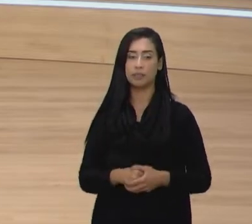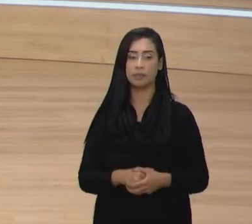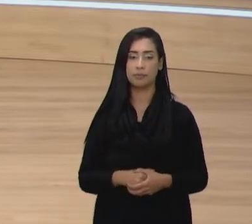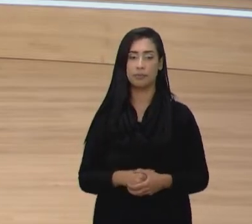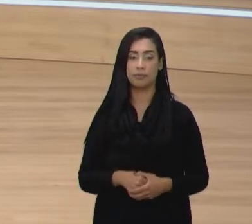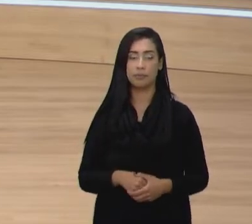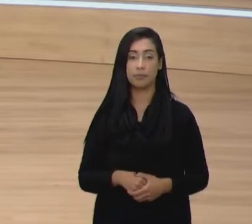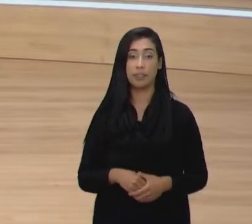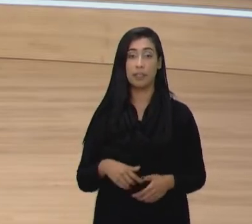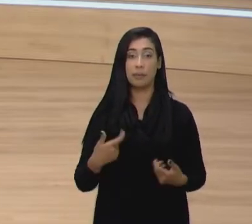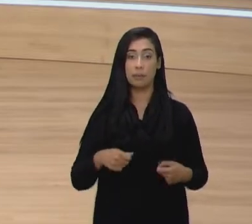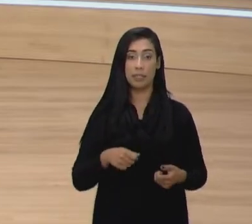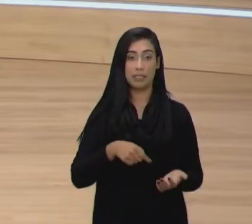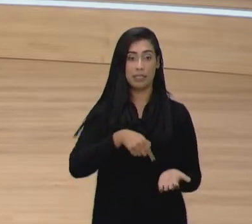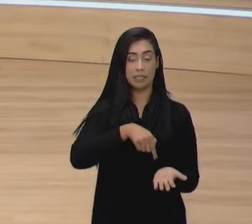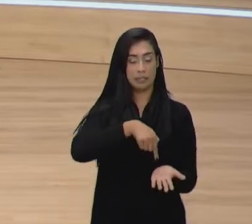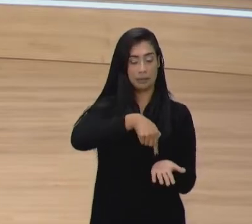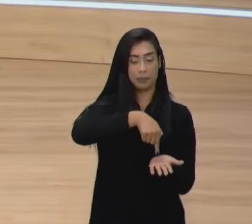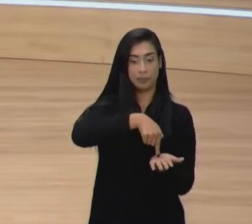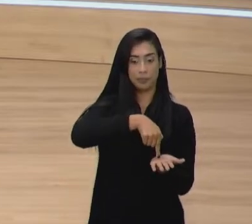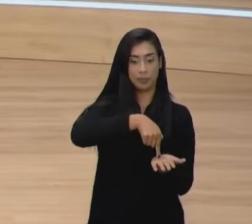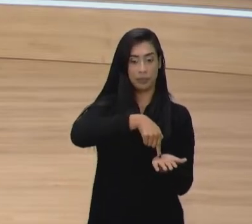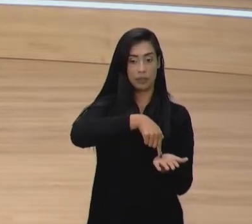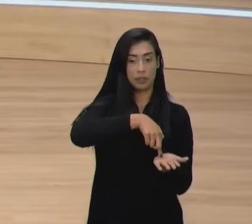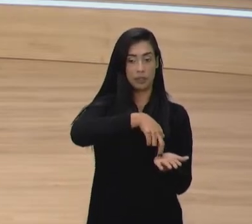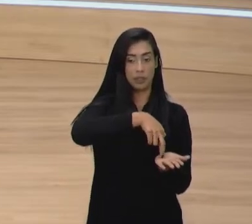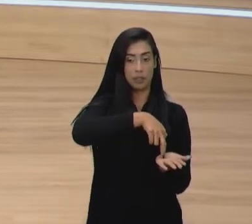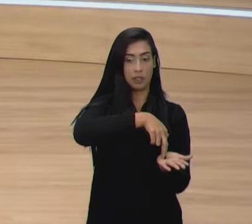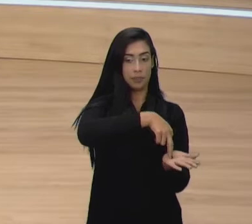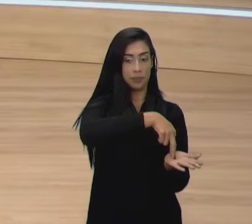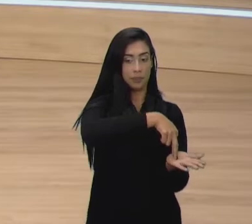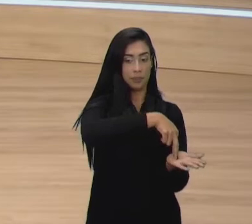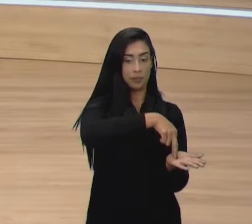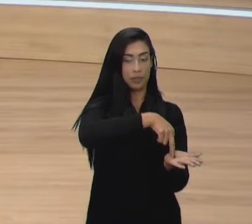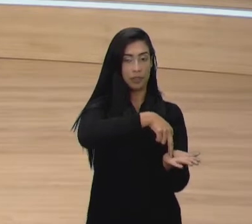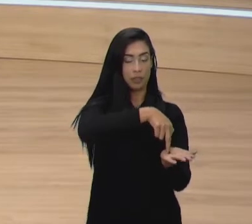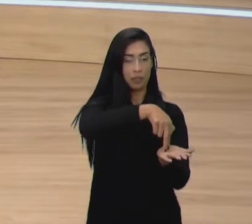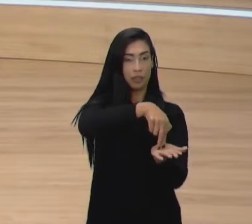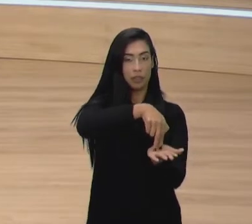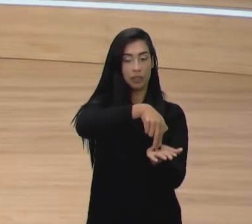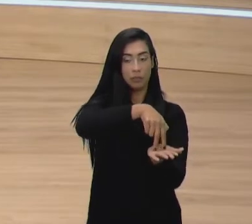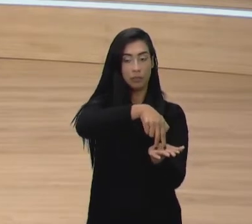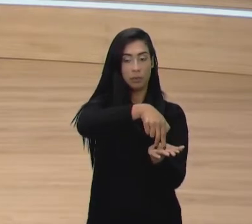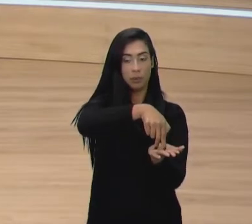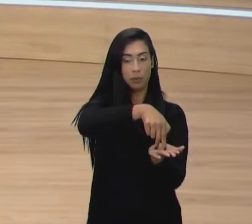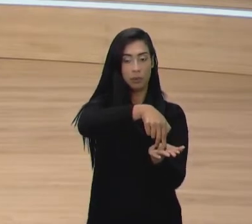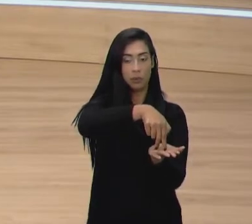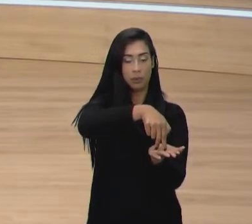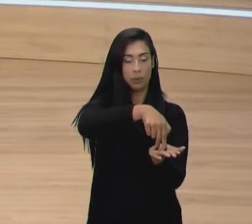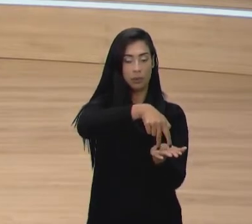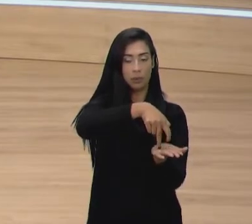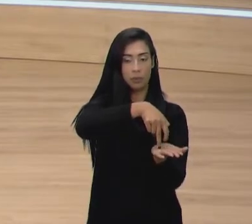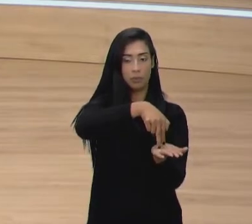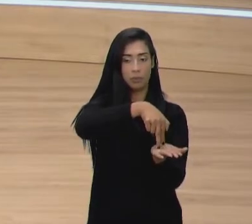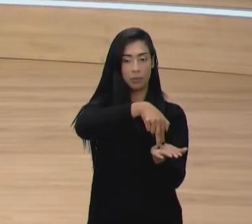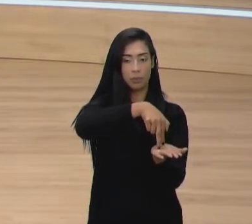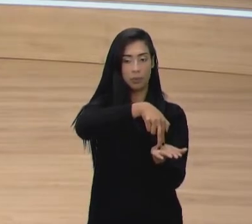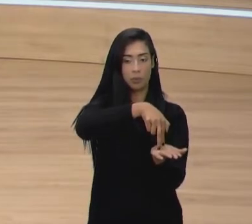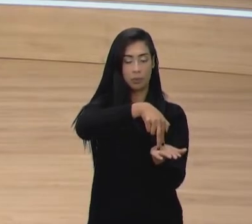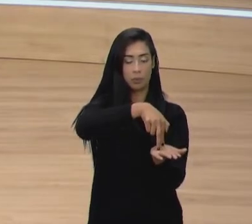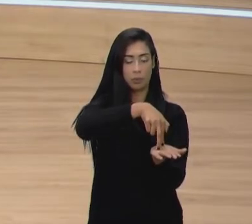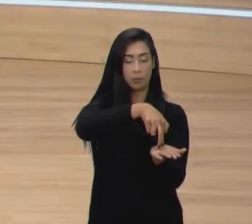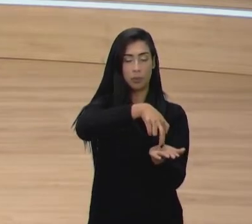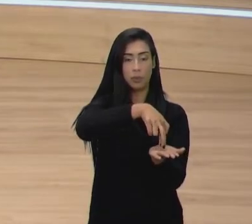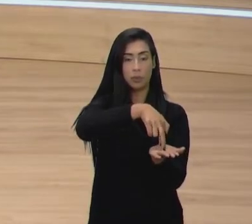voltar com a minha perna esquerda. Enquanto isso, eu piso atrás e volto com a minha direita. Aí eu vou com a minha